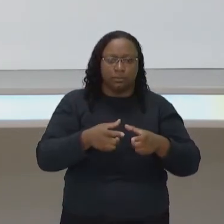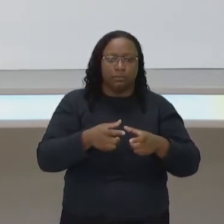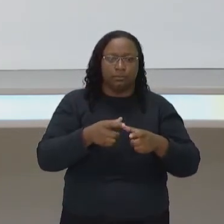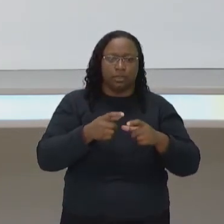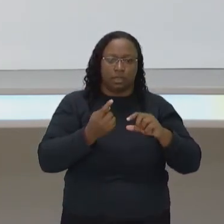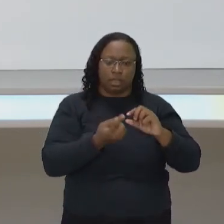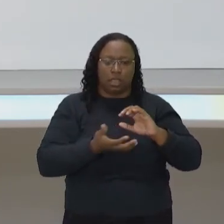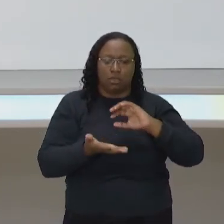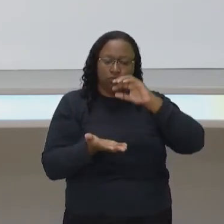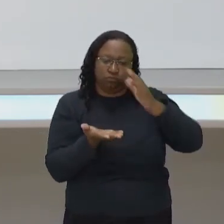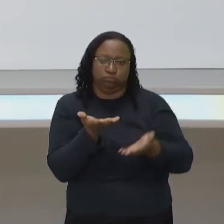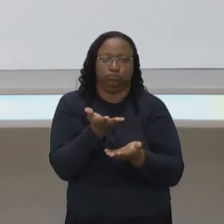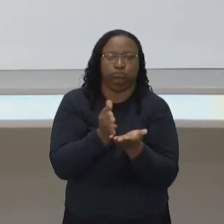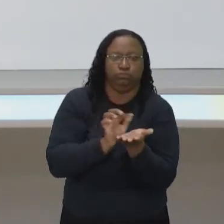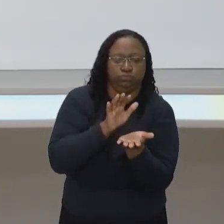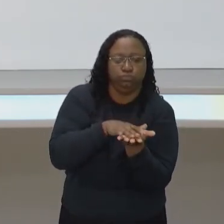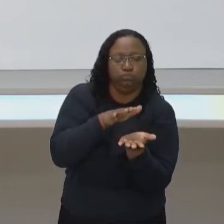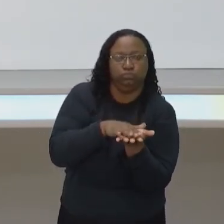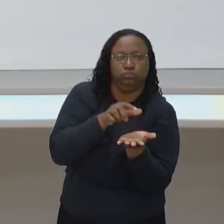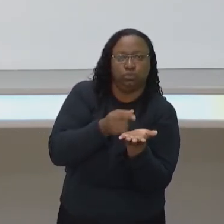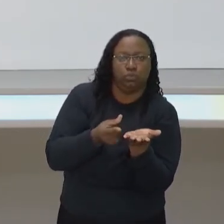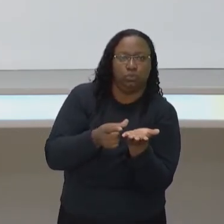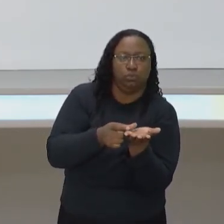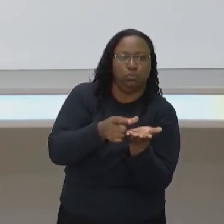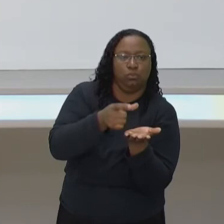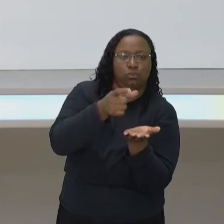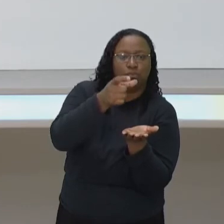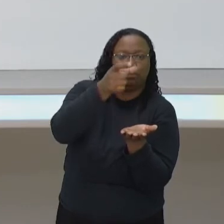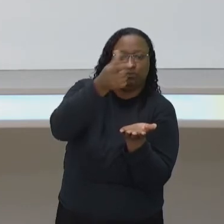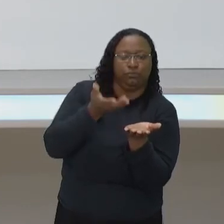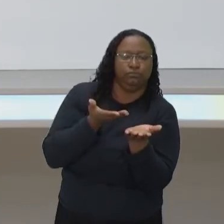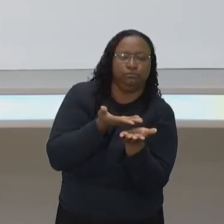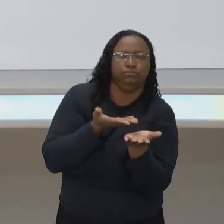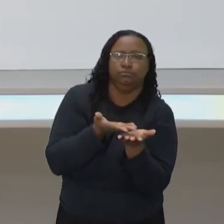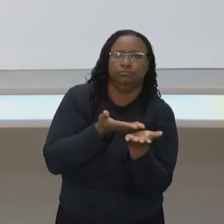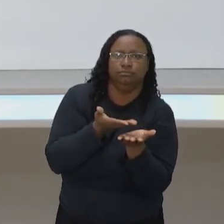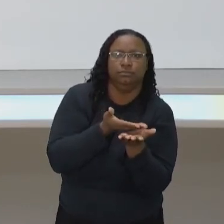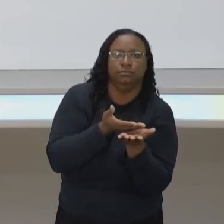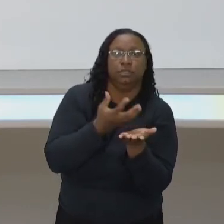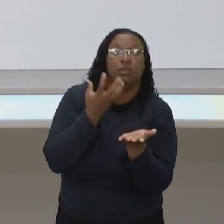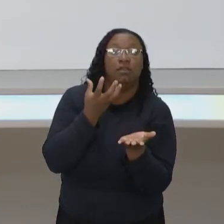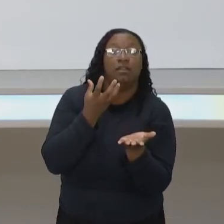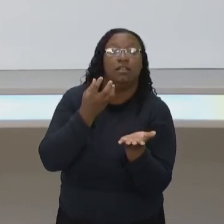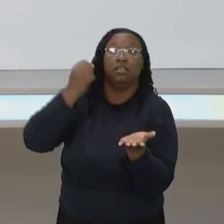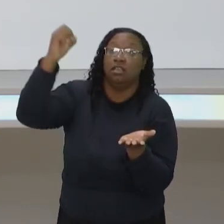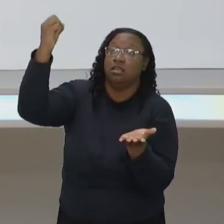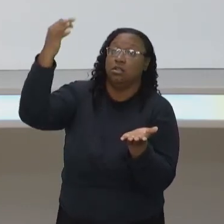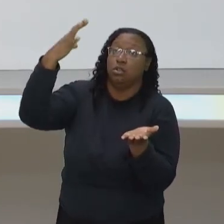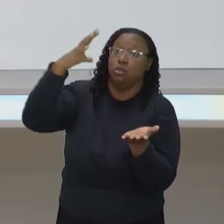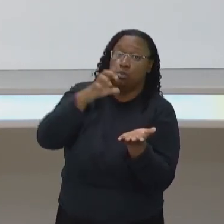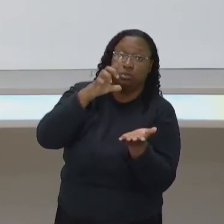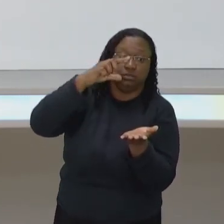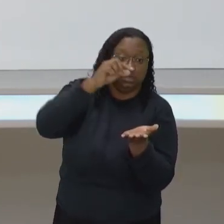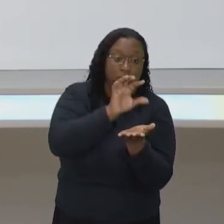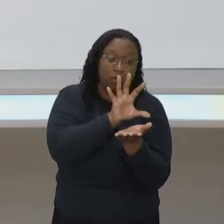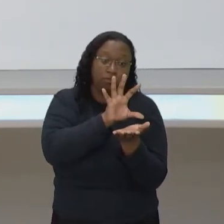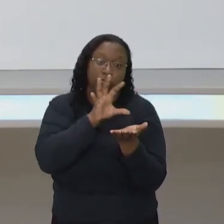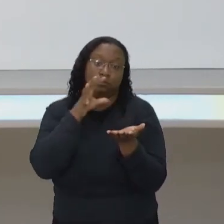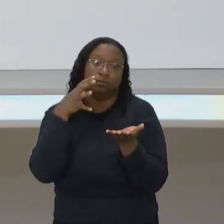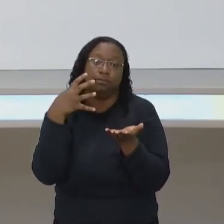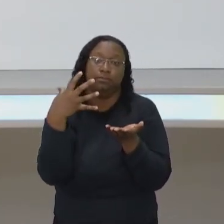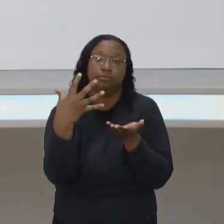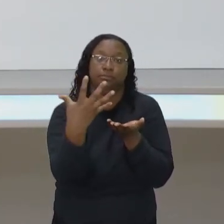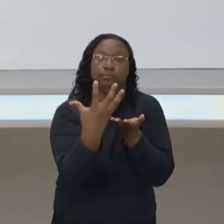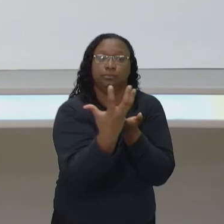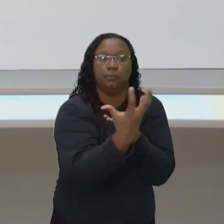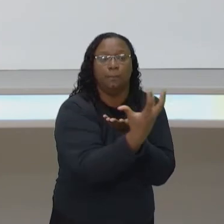aqui, ó, dessa coisa redonda aqui. Eu quero que a luz se distribua em volta aqui, ó. Aqui em volta, assim, ó.